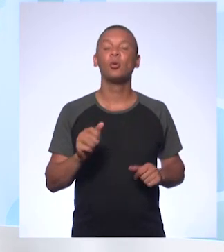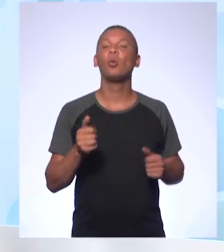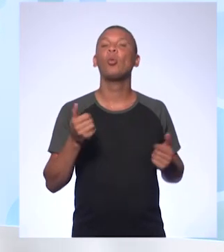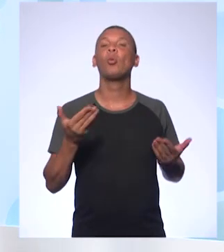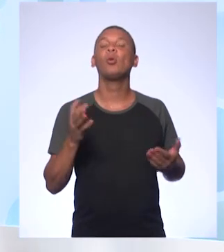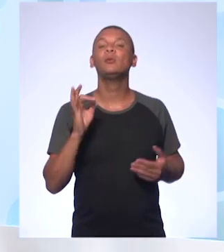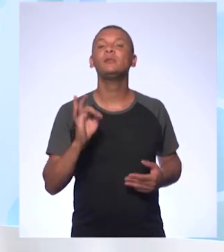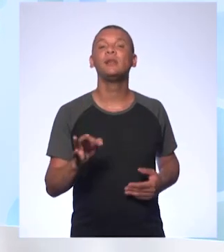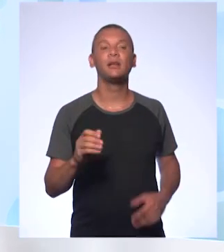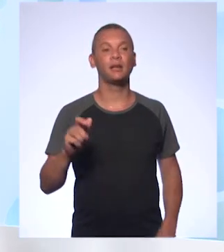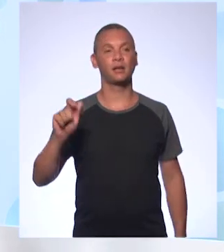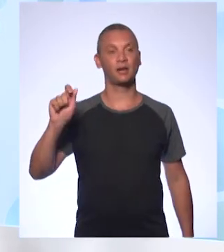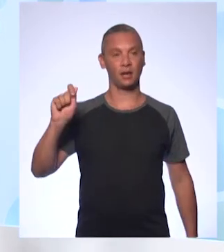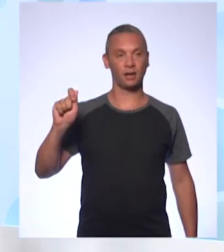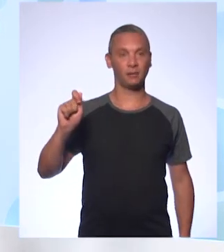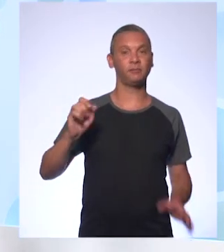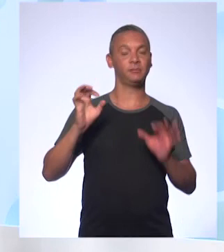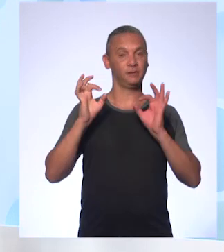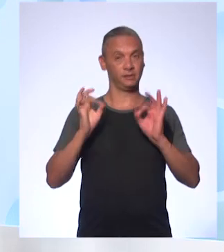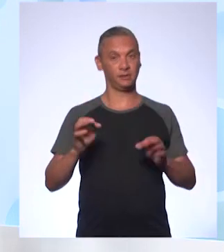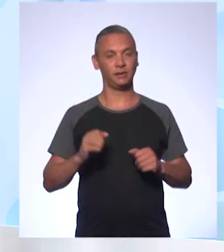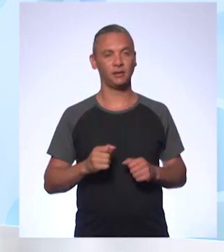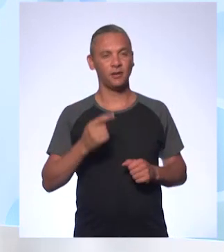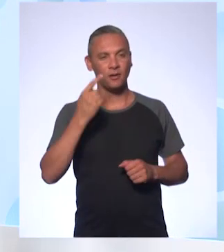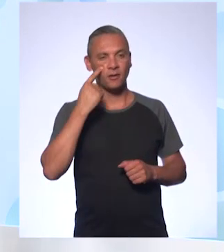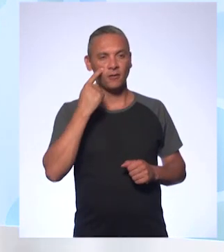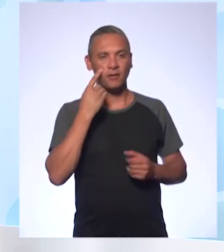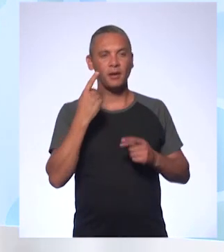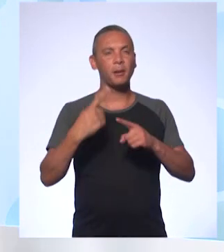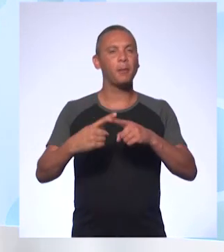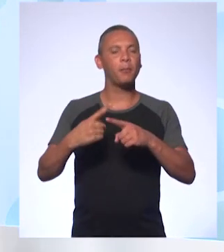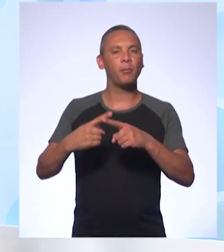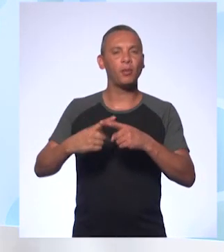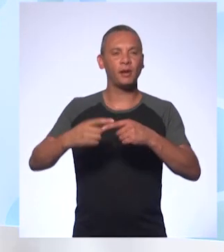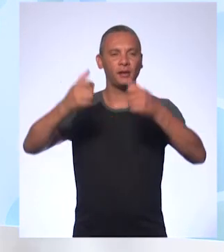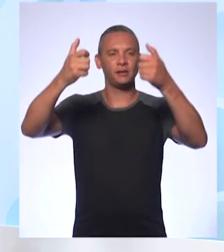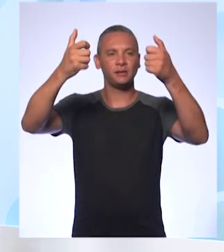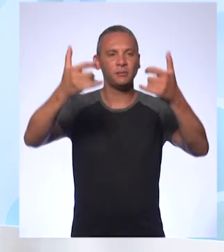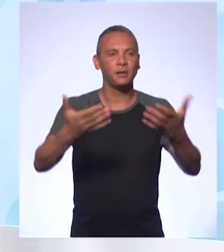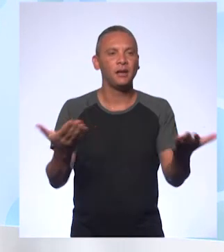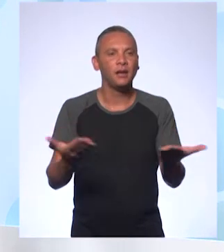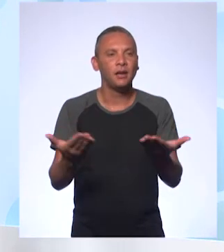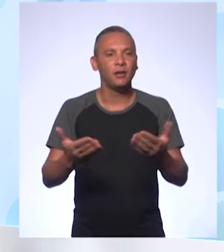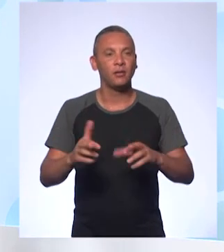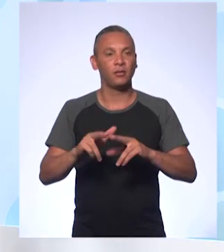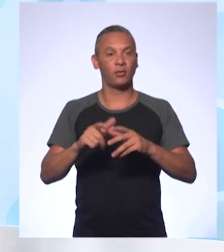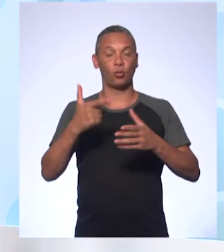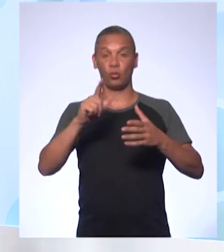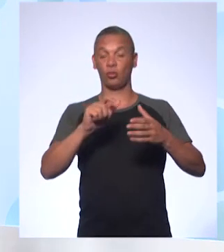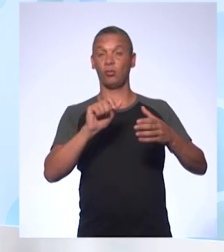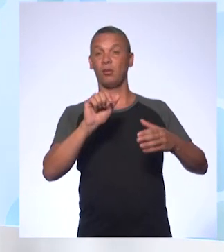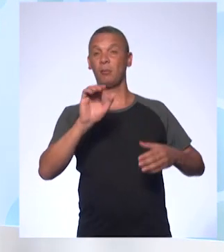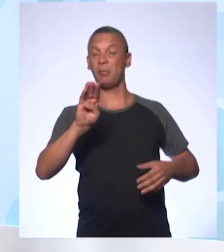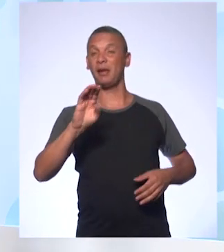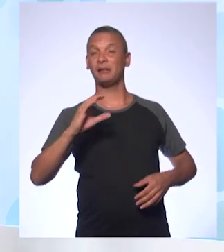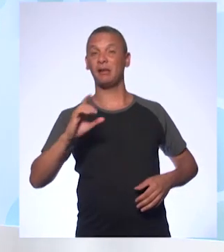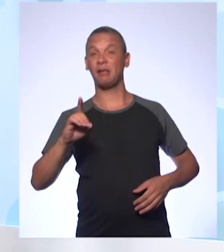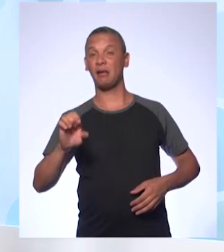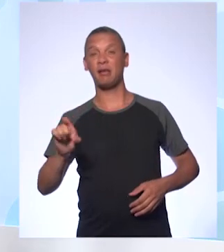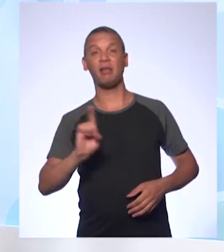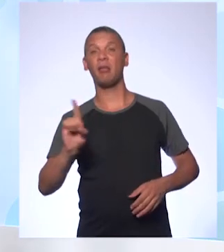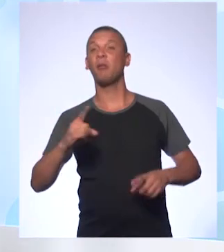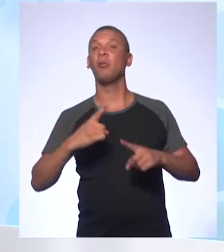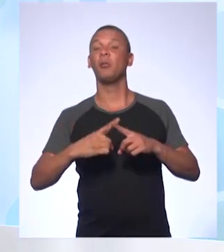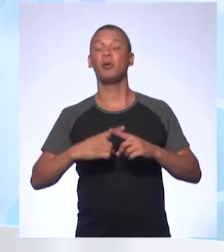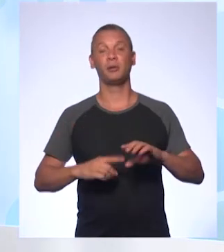questão A está correta, né? Agora a gente pode ver o porquê não não são as outras questões, né? Vamos